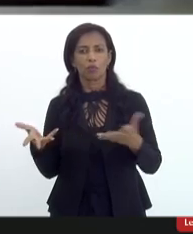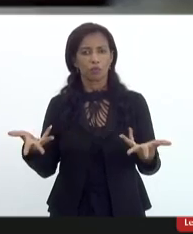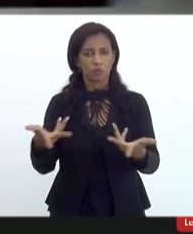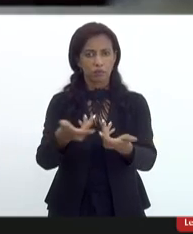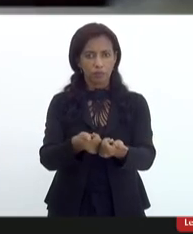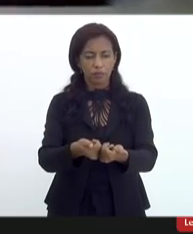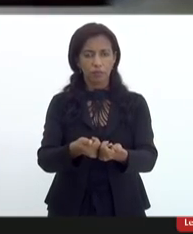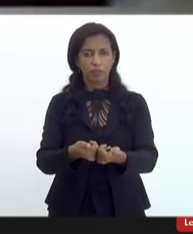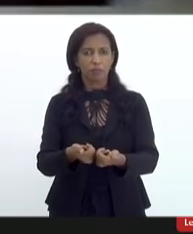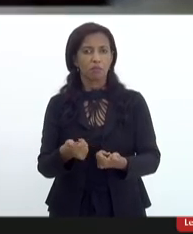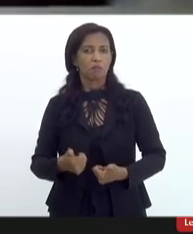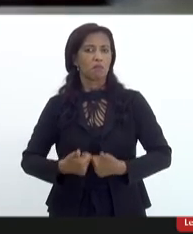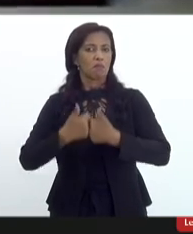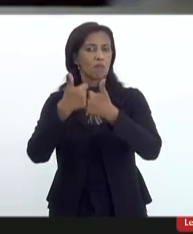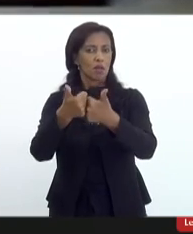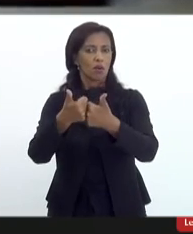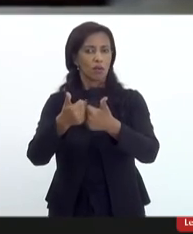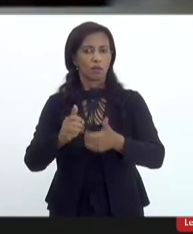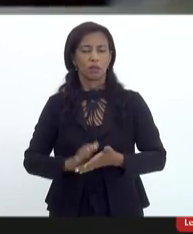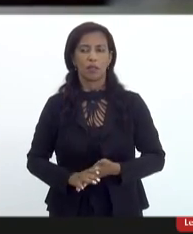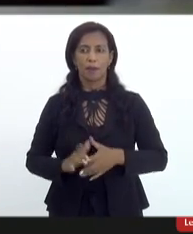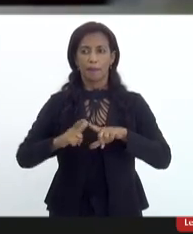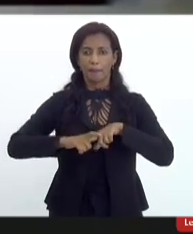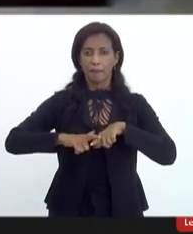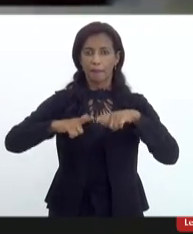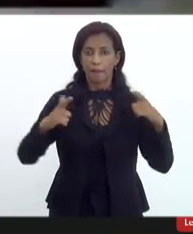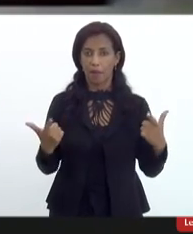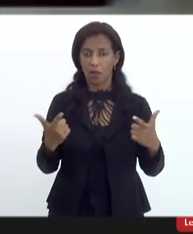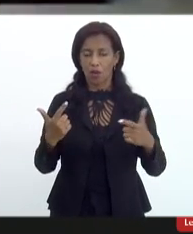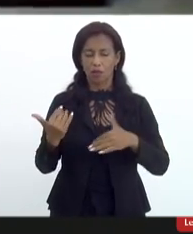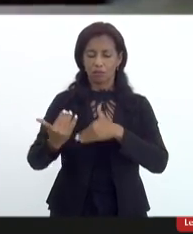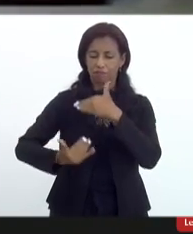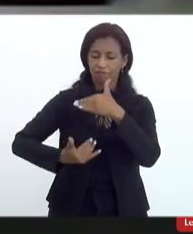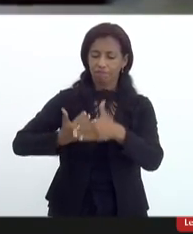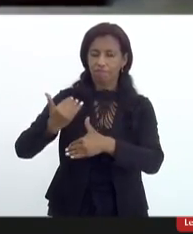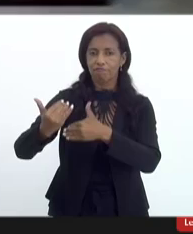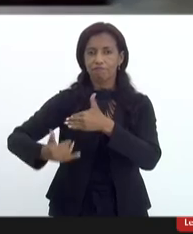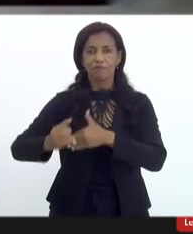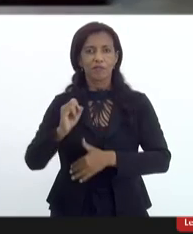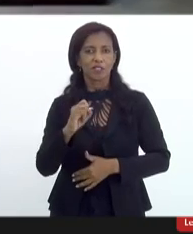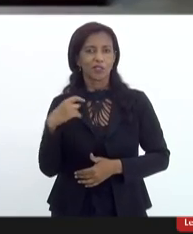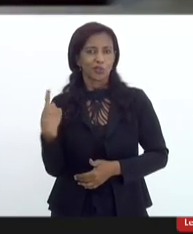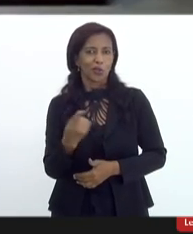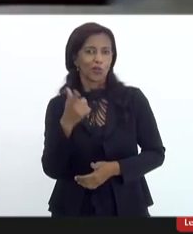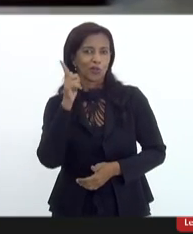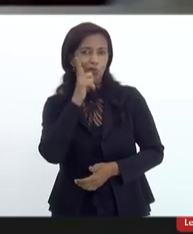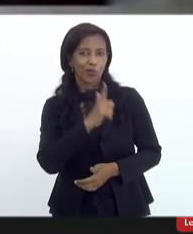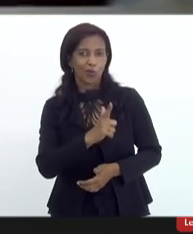excelente, mas melhor ainda, maior ainda será o passo, se nós conseguirmos